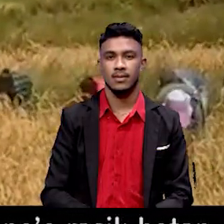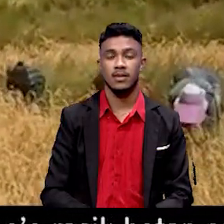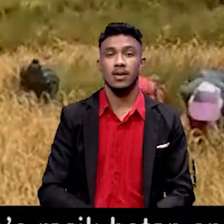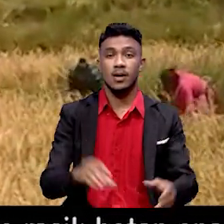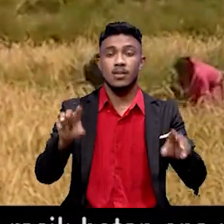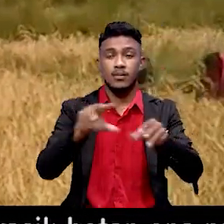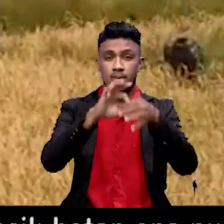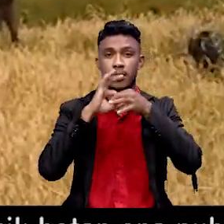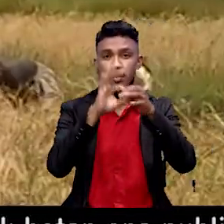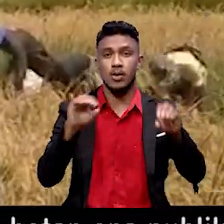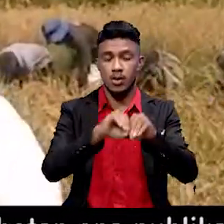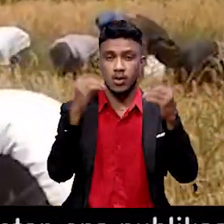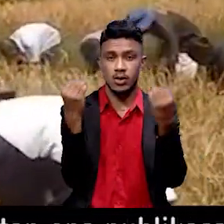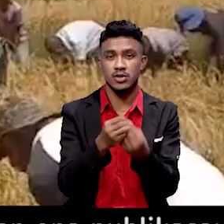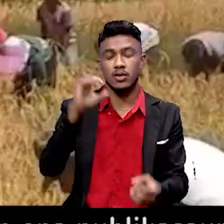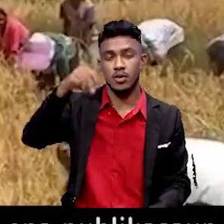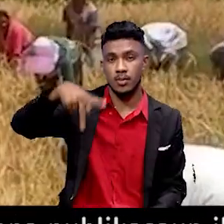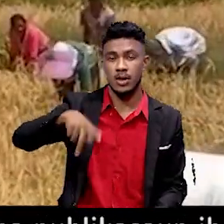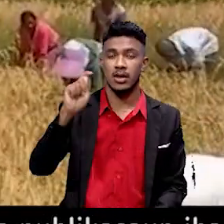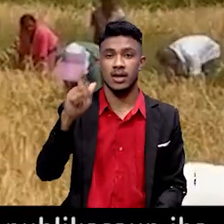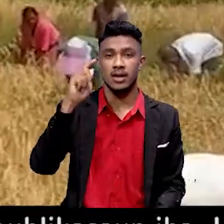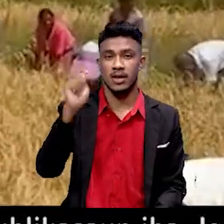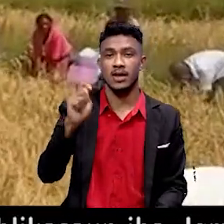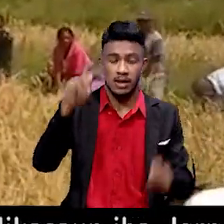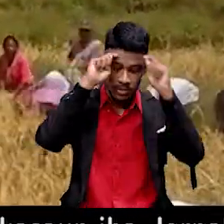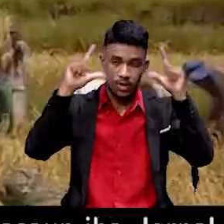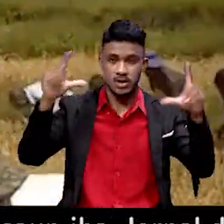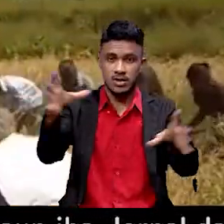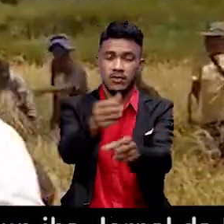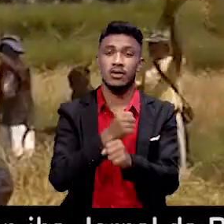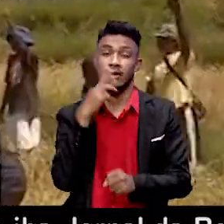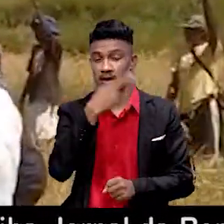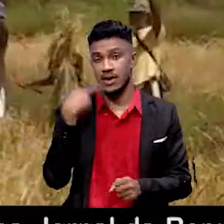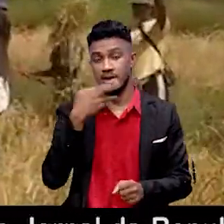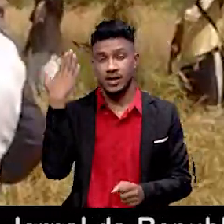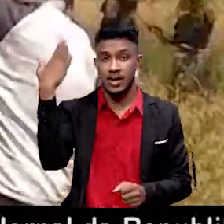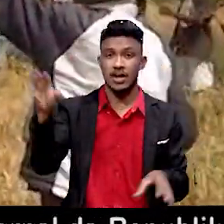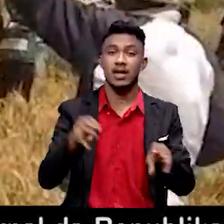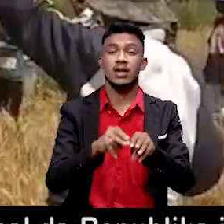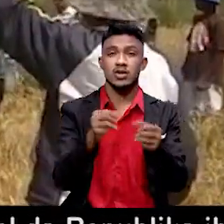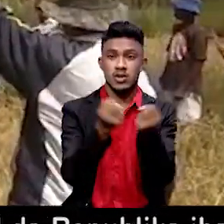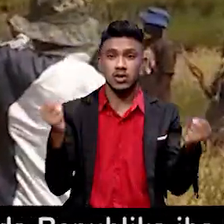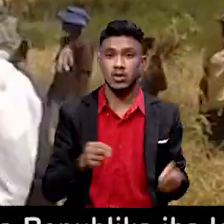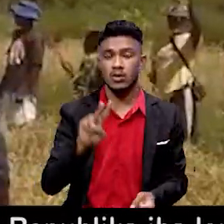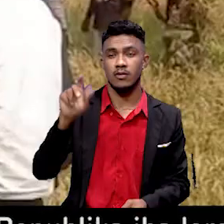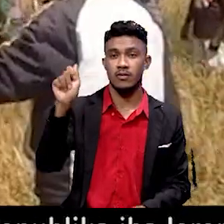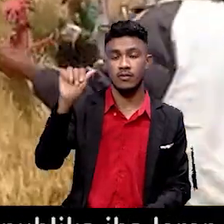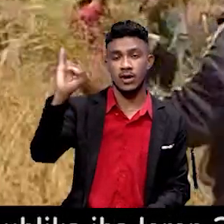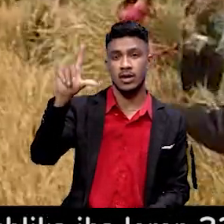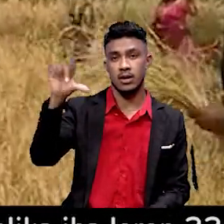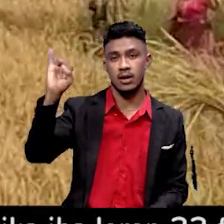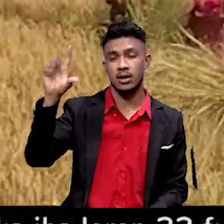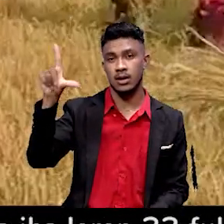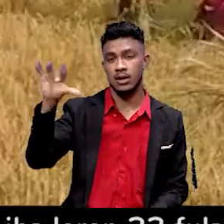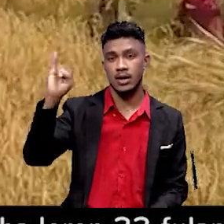Membro Organização Popular Trabalhador Timorense KOPTT colheita harene e a suku wai lili posto administrativo Bocau Vila,